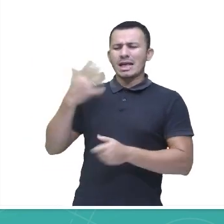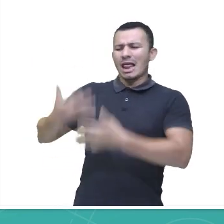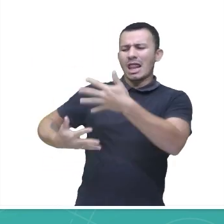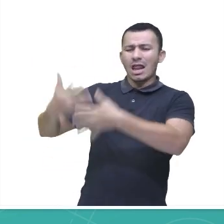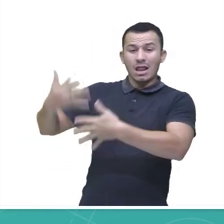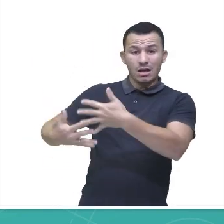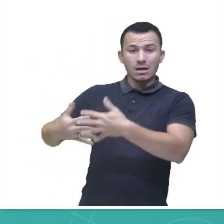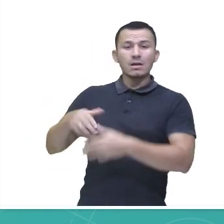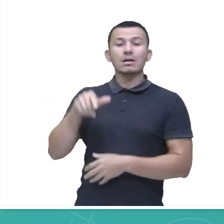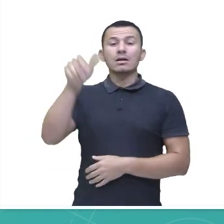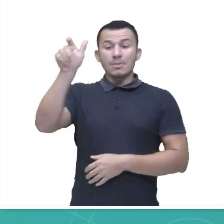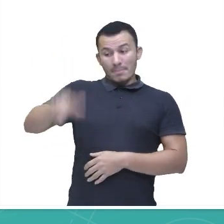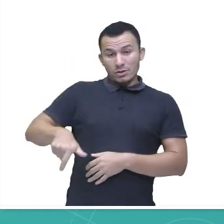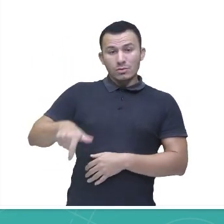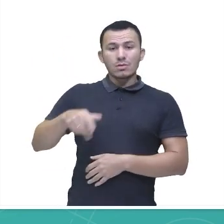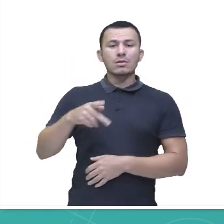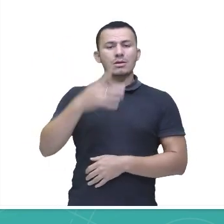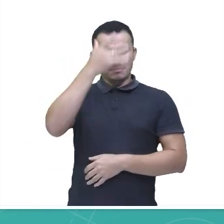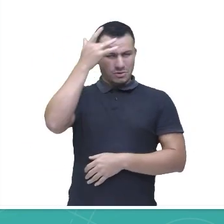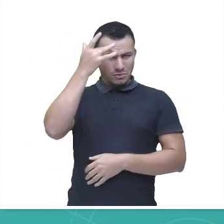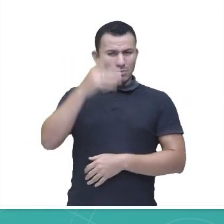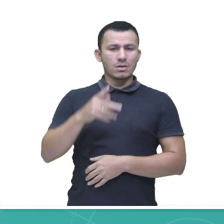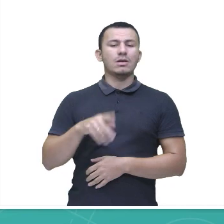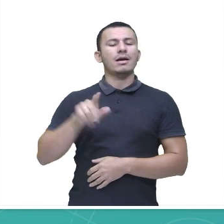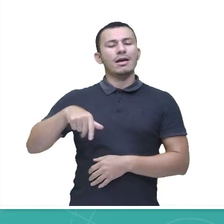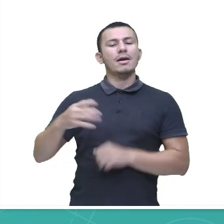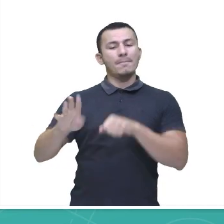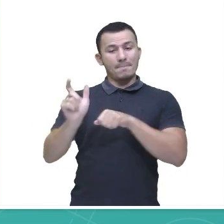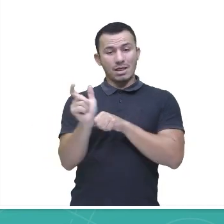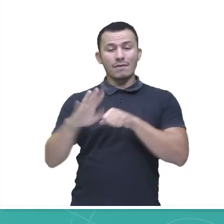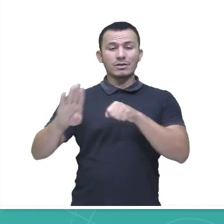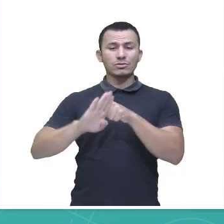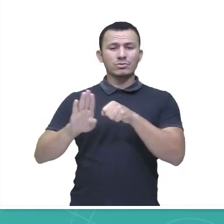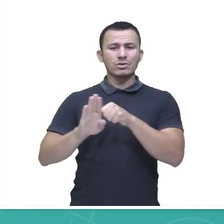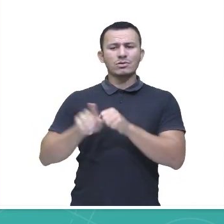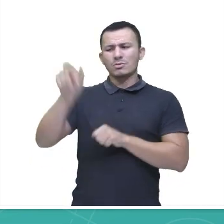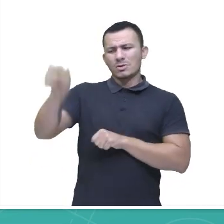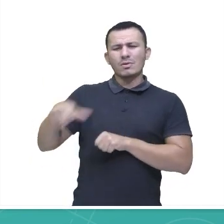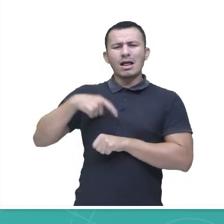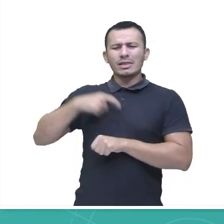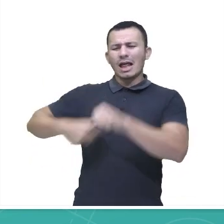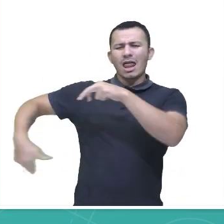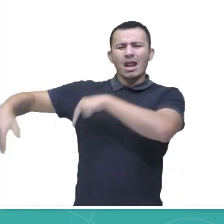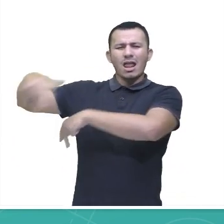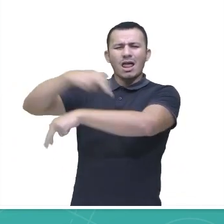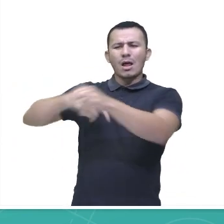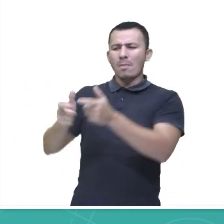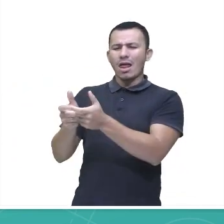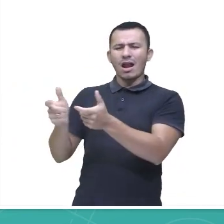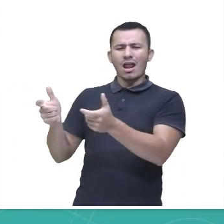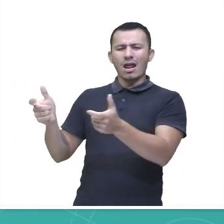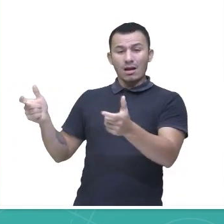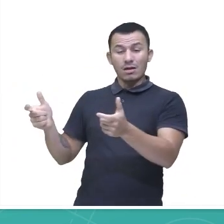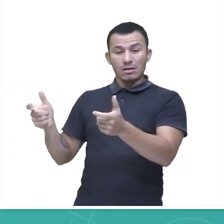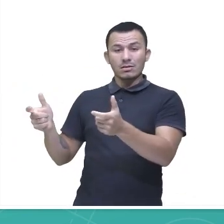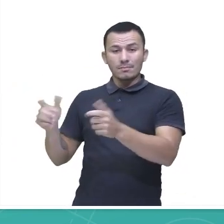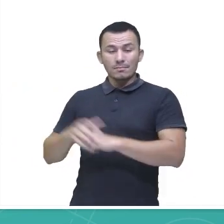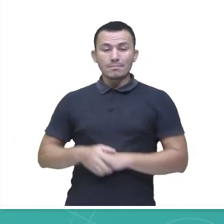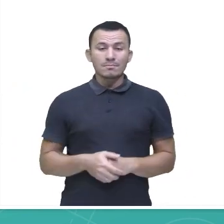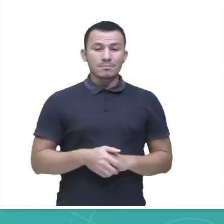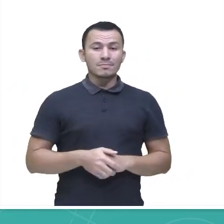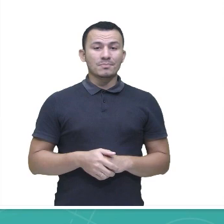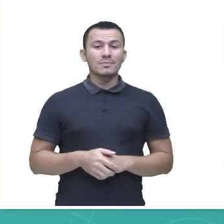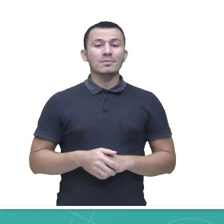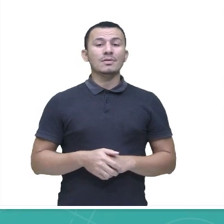Olha, pessoas é palavra substantiva. Estão em toda parte, multiplicam-se em excesso. Seguindo,